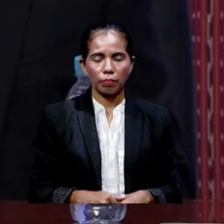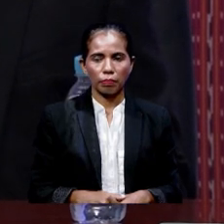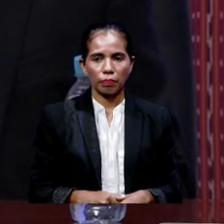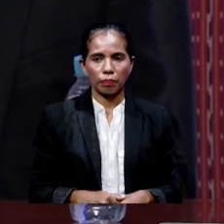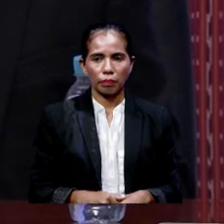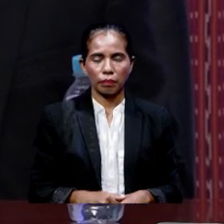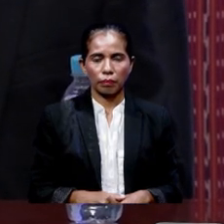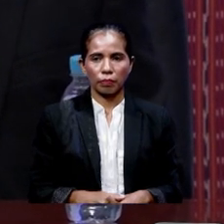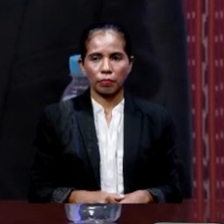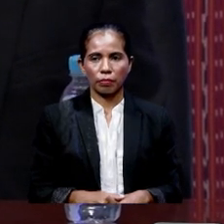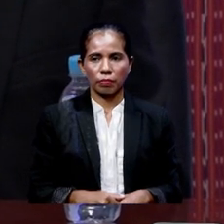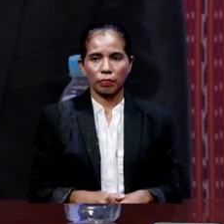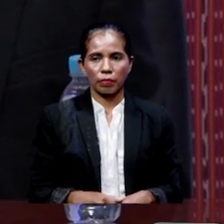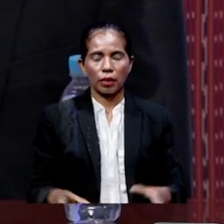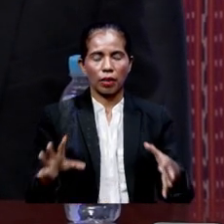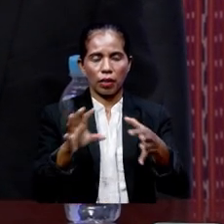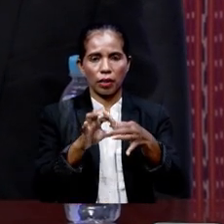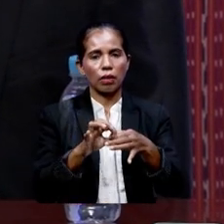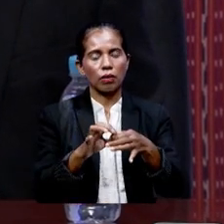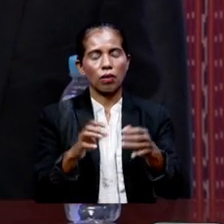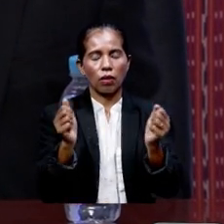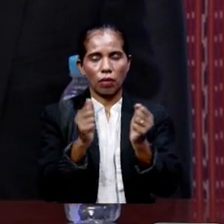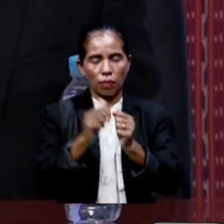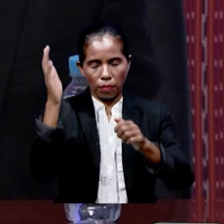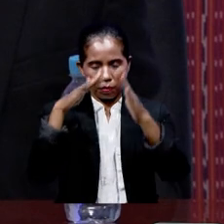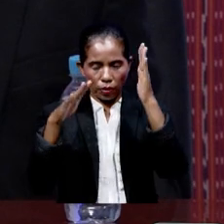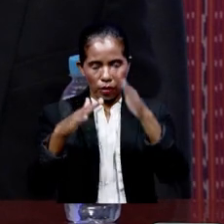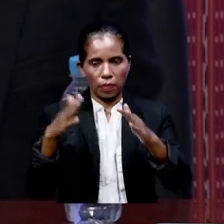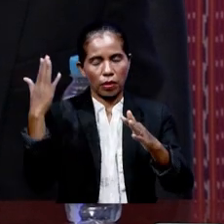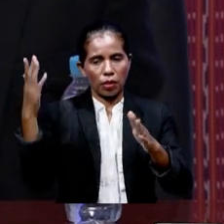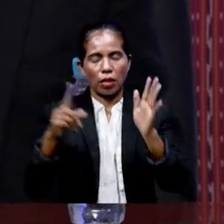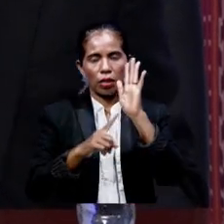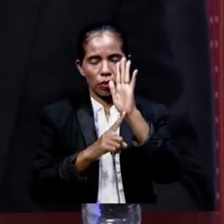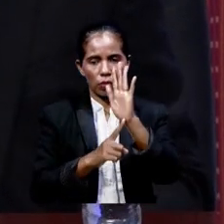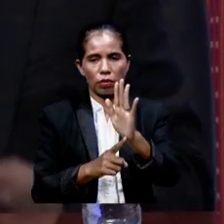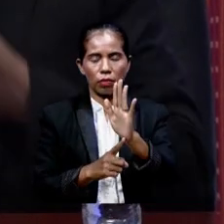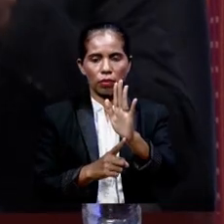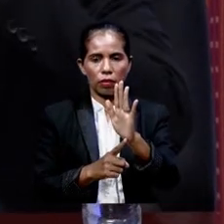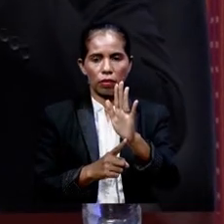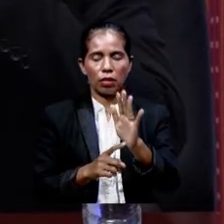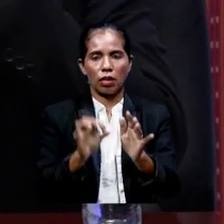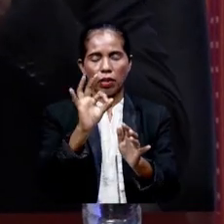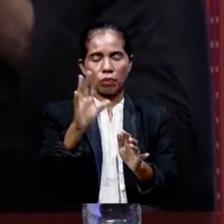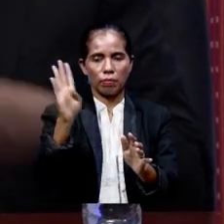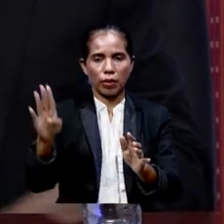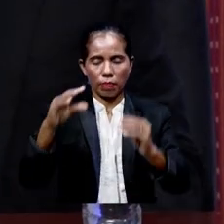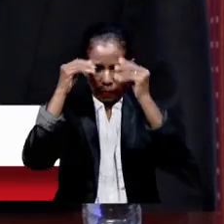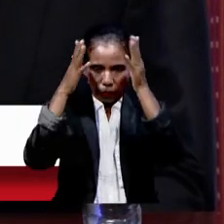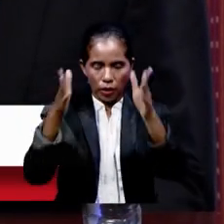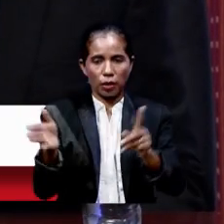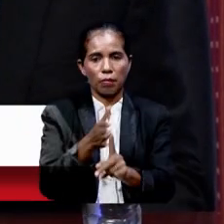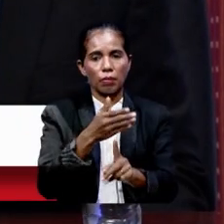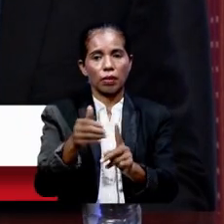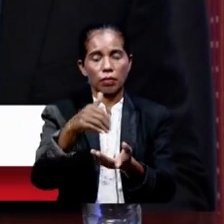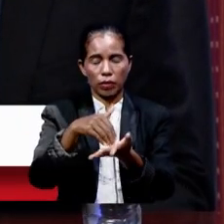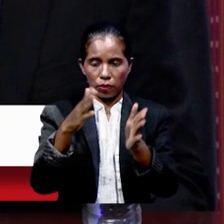É, ligado ao assunto nevema viral orkalan ia be stem be cora